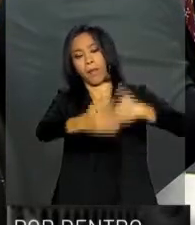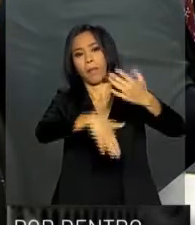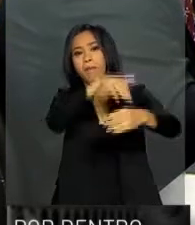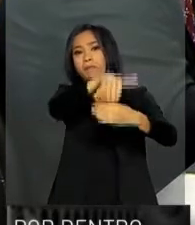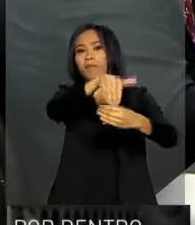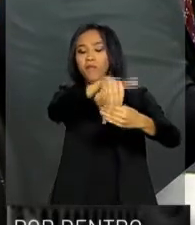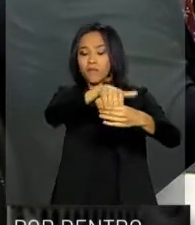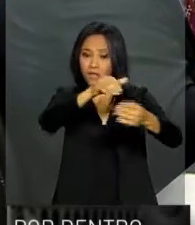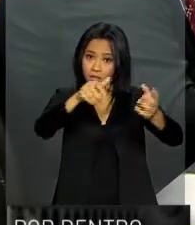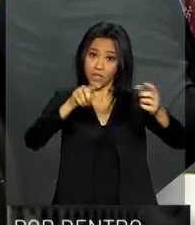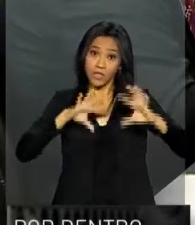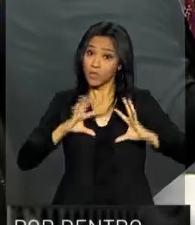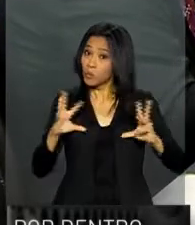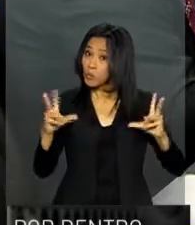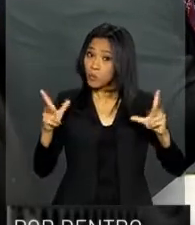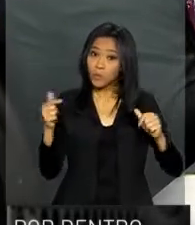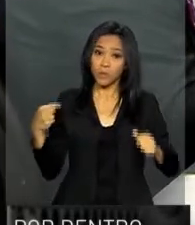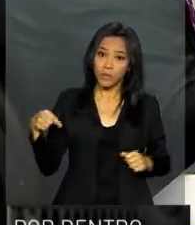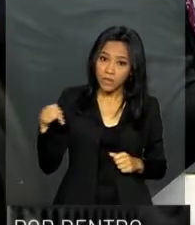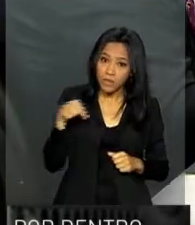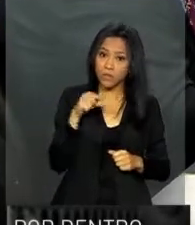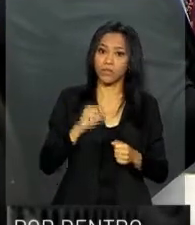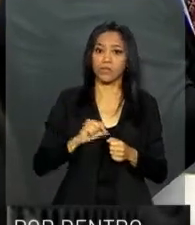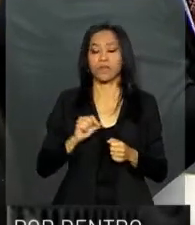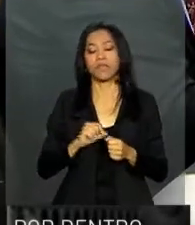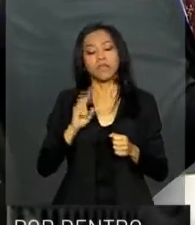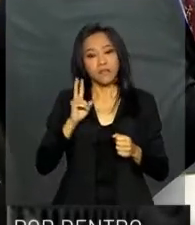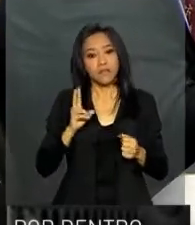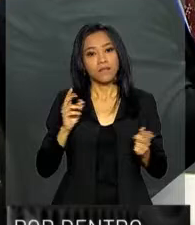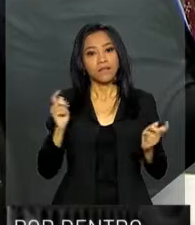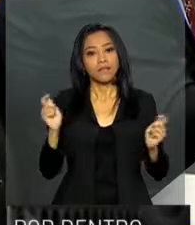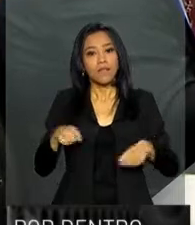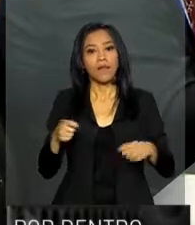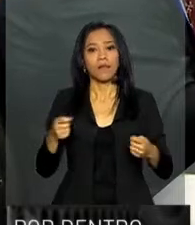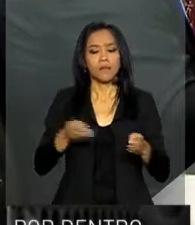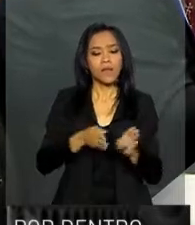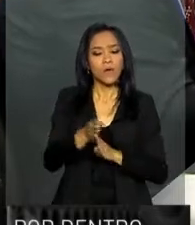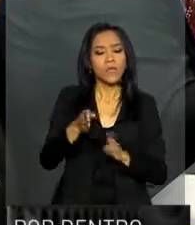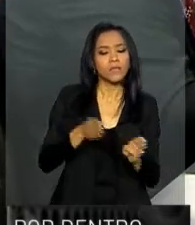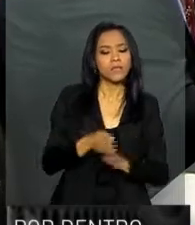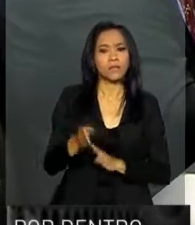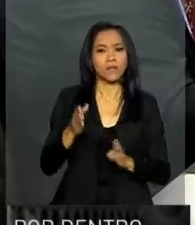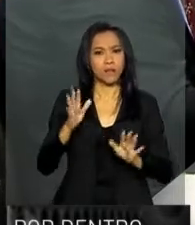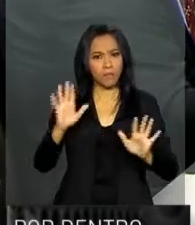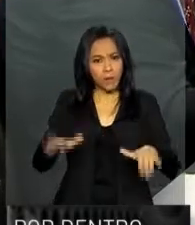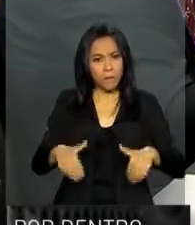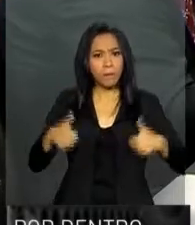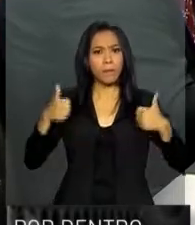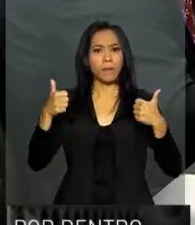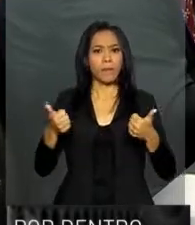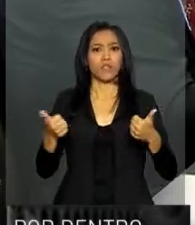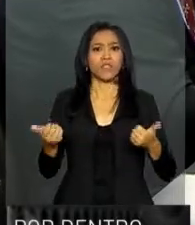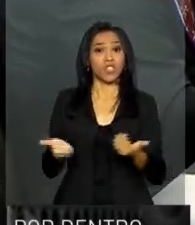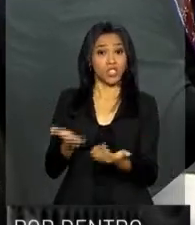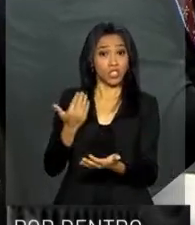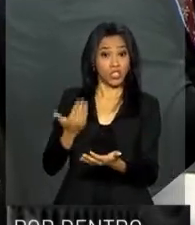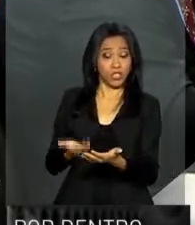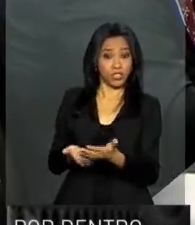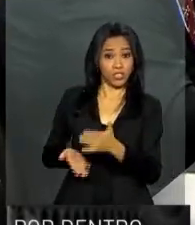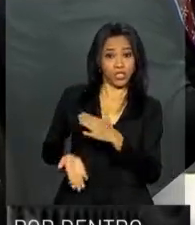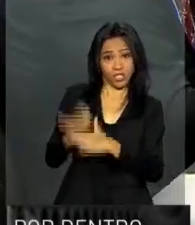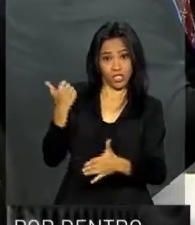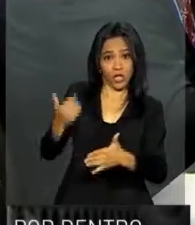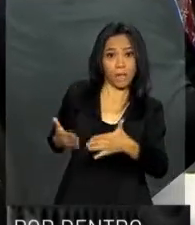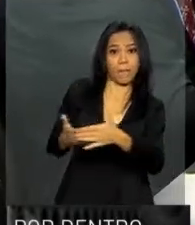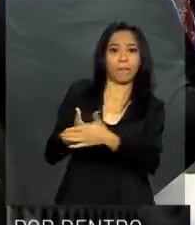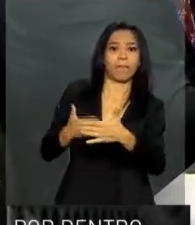temático tudo isso remar na mesma direção da produtividade e da competitividade de retirar barreiras e facilitar a